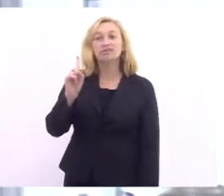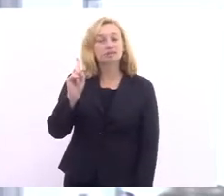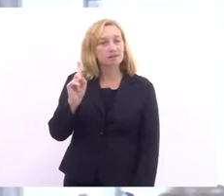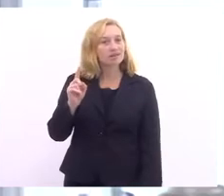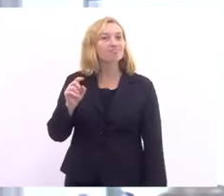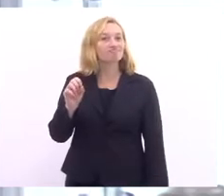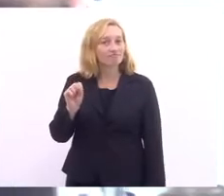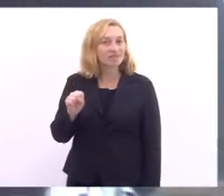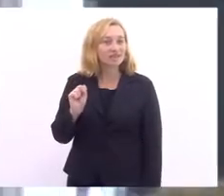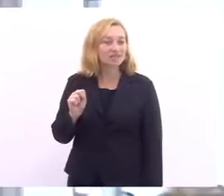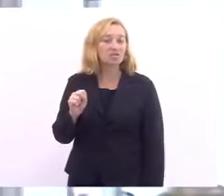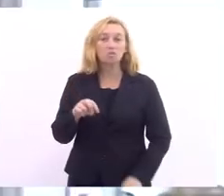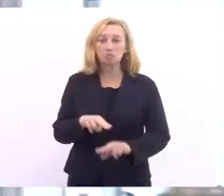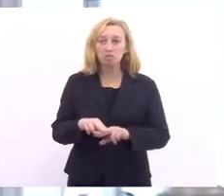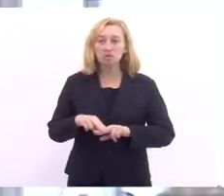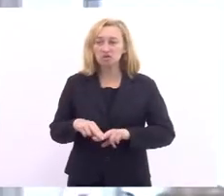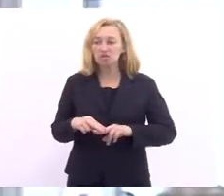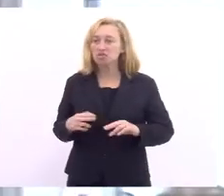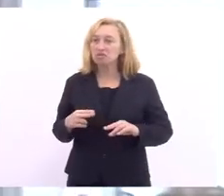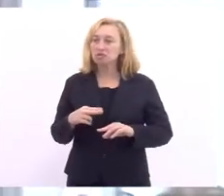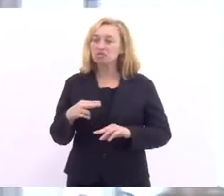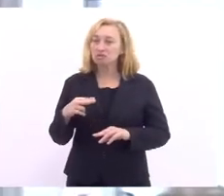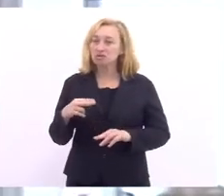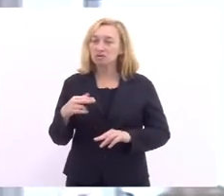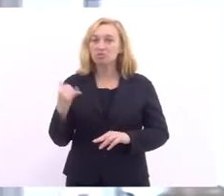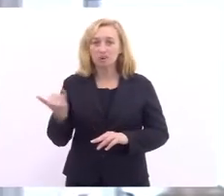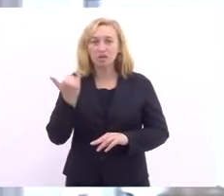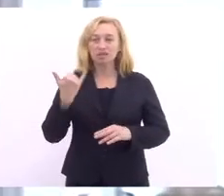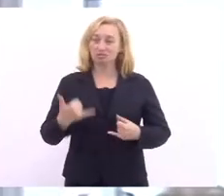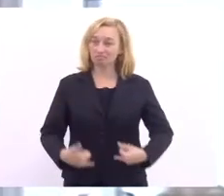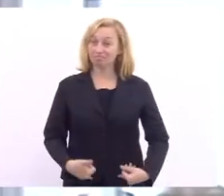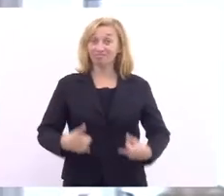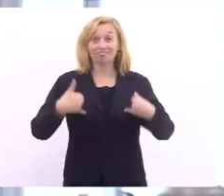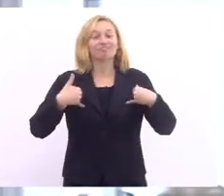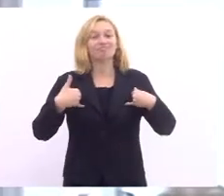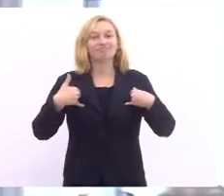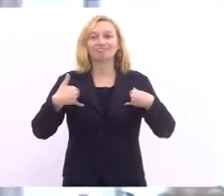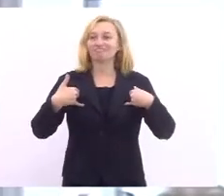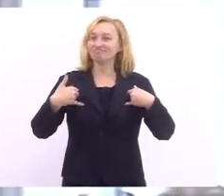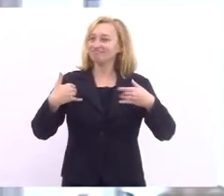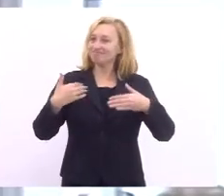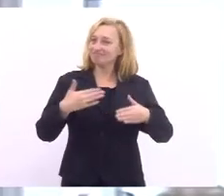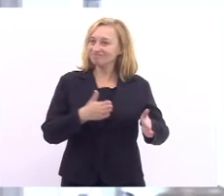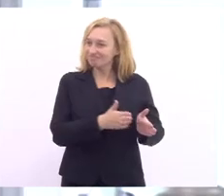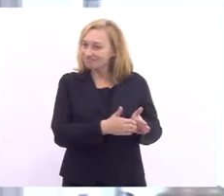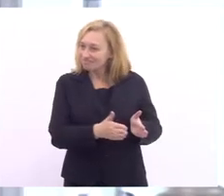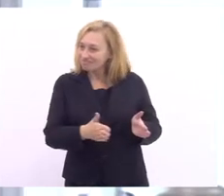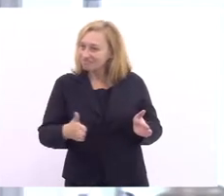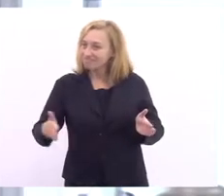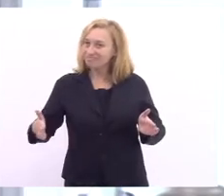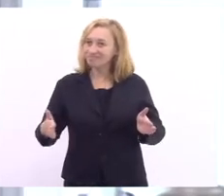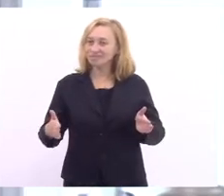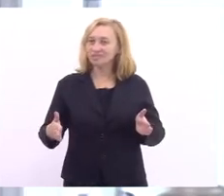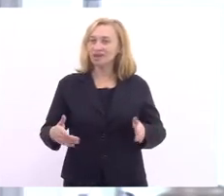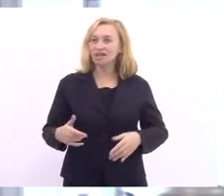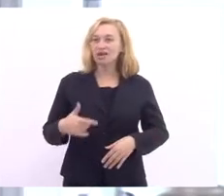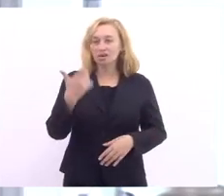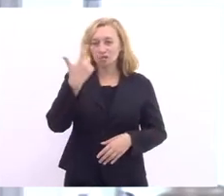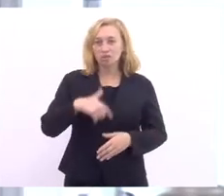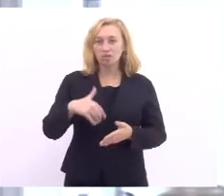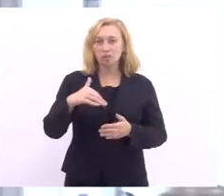isso é inquestionável é muito me orgulha na minha trajetória que não só apenas agora estou como